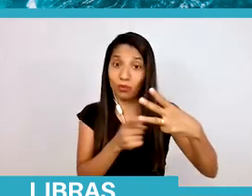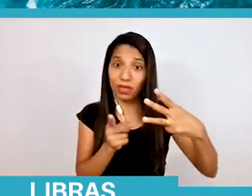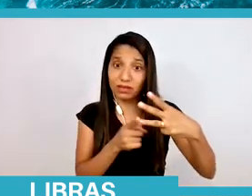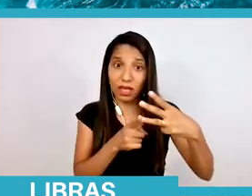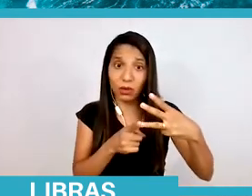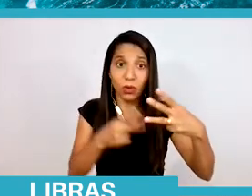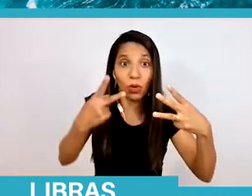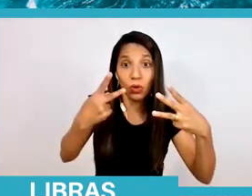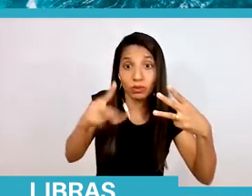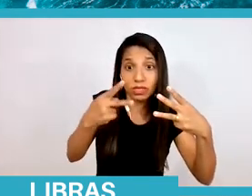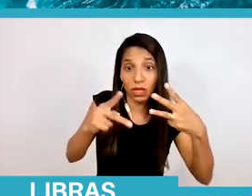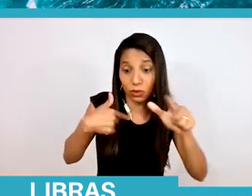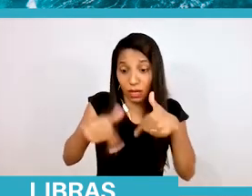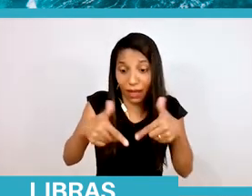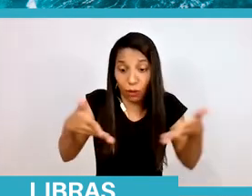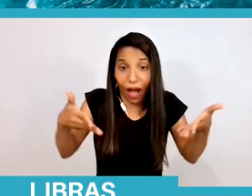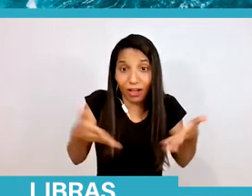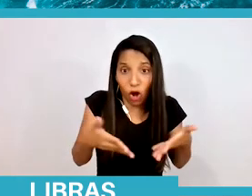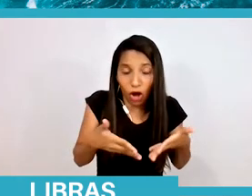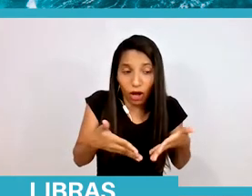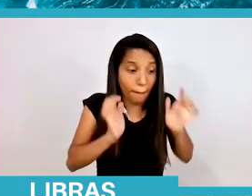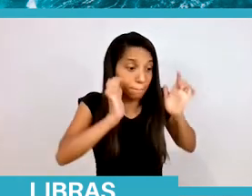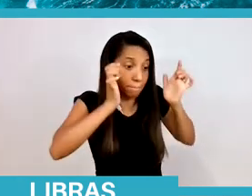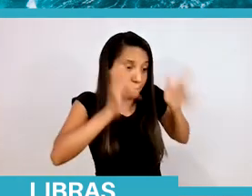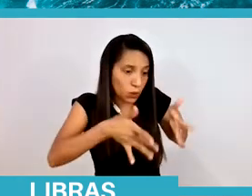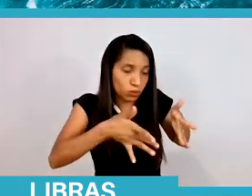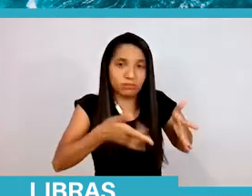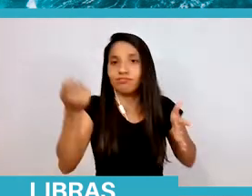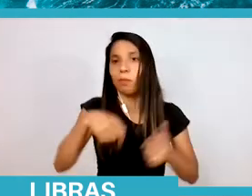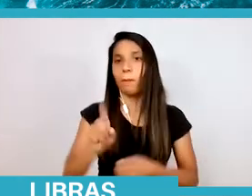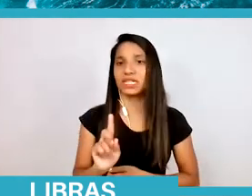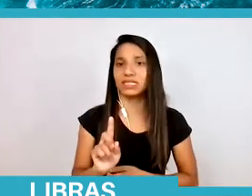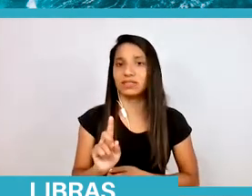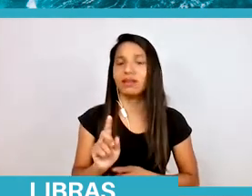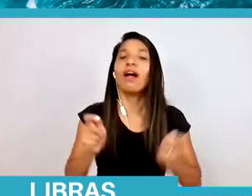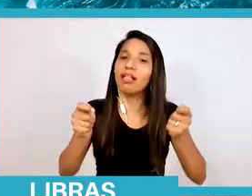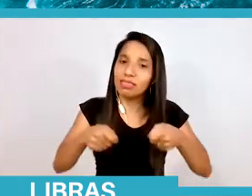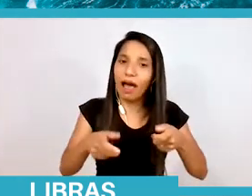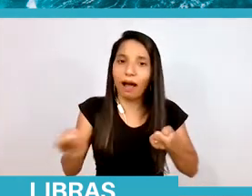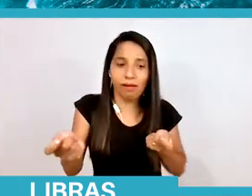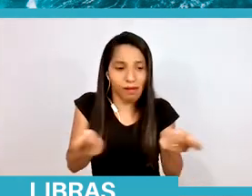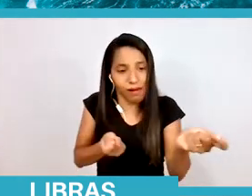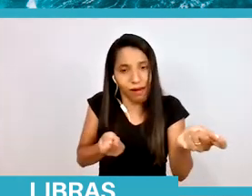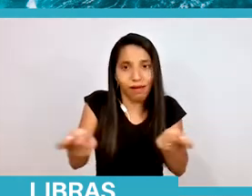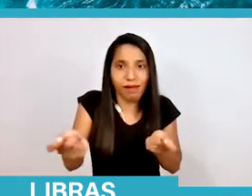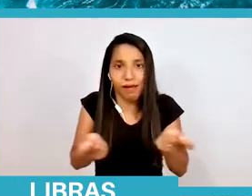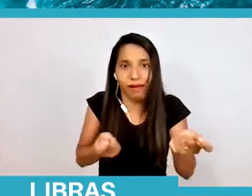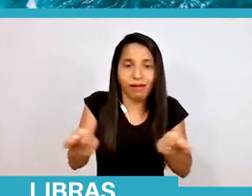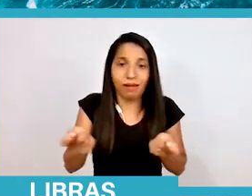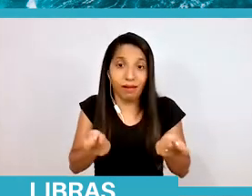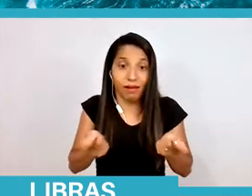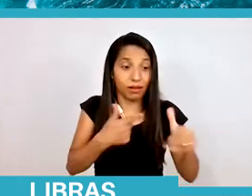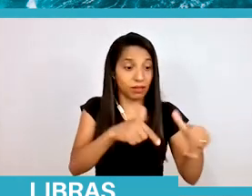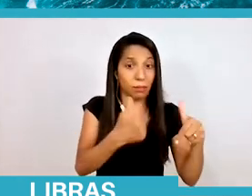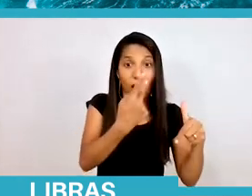uma carteira CLT. Você está sendo empregador de uma empresa, não pode ser hoje um